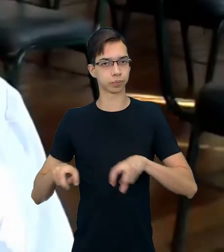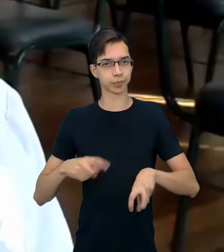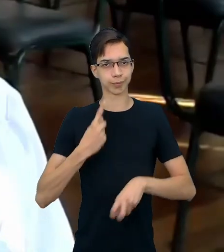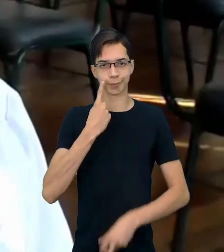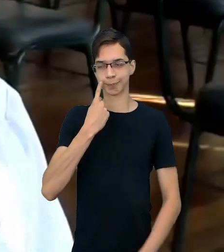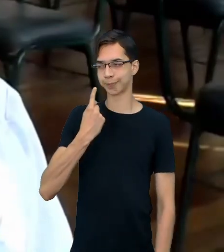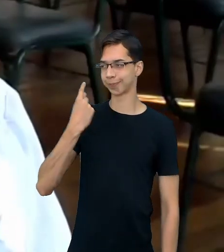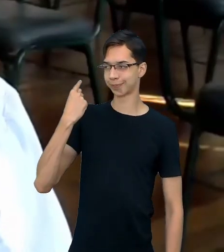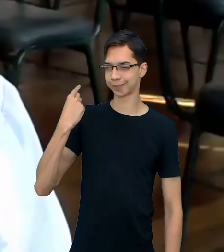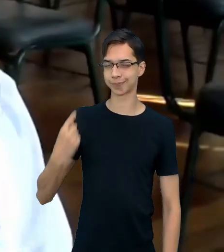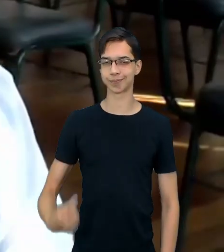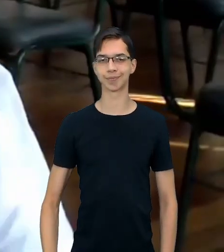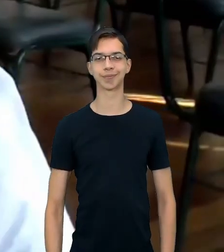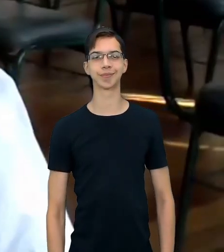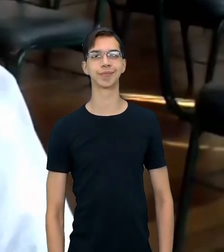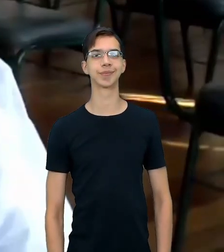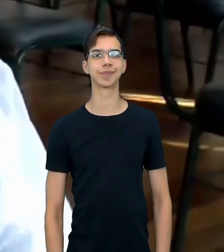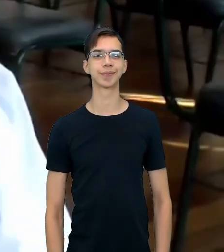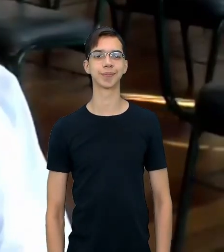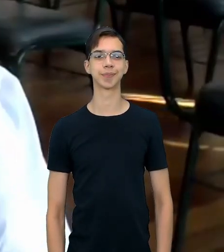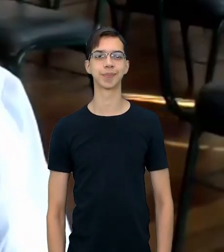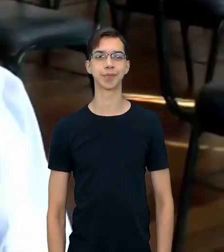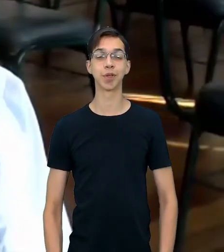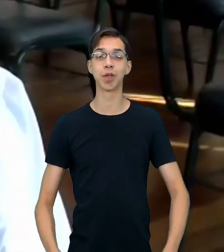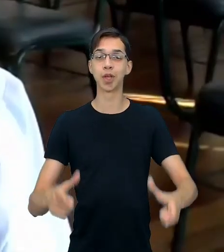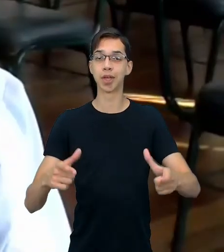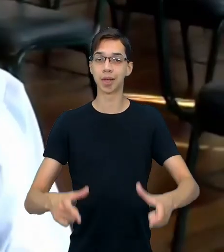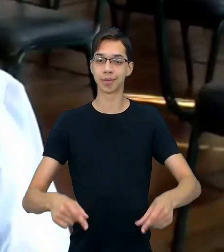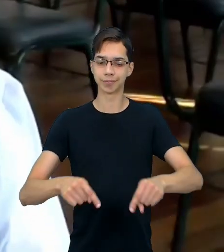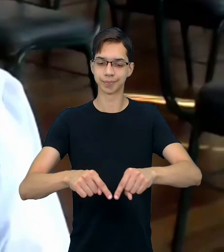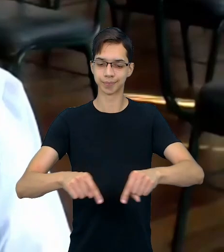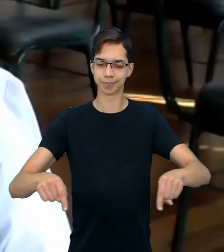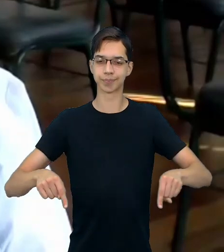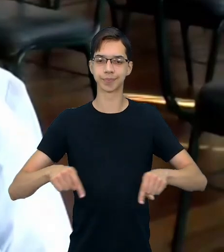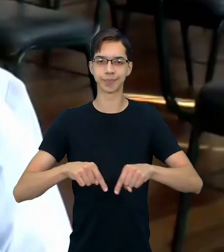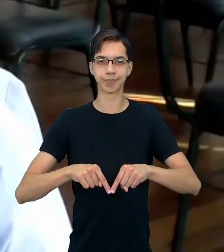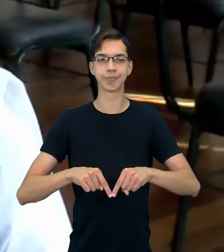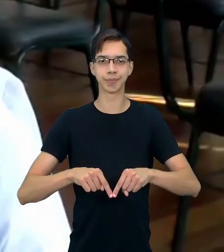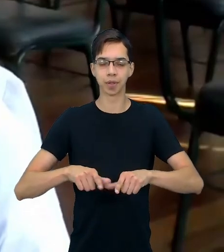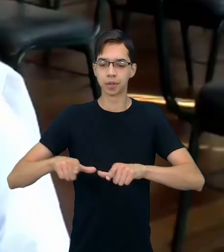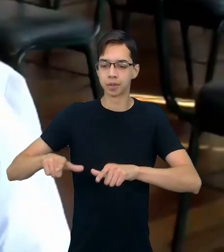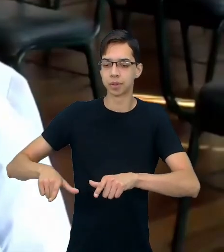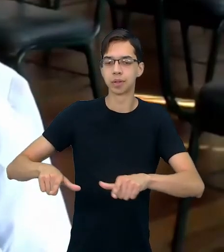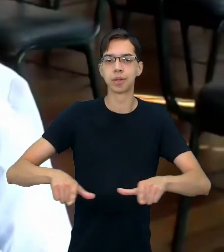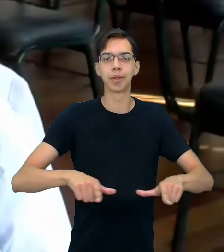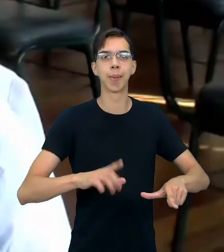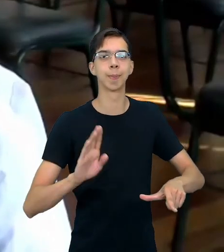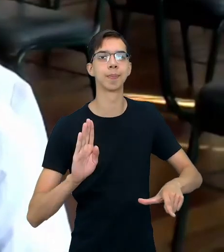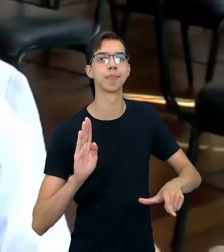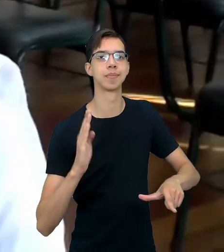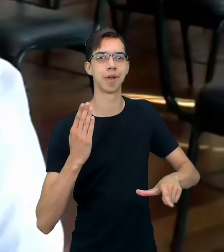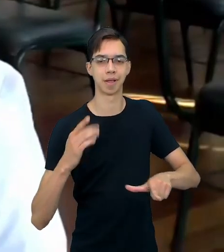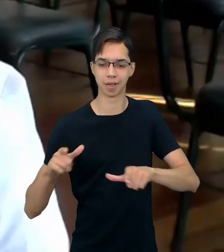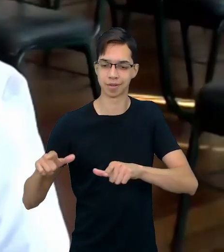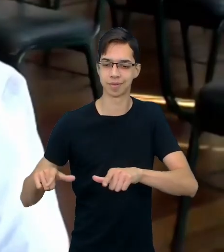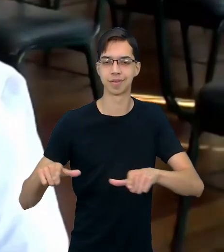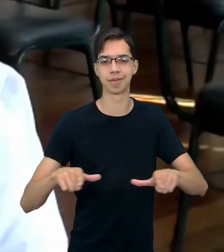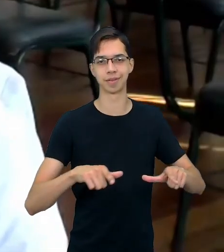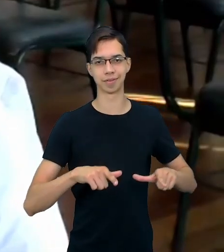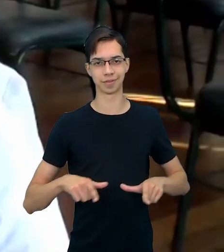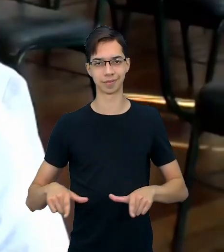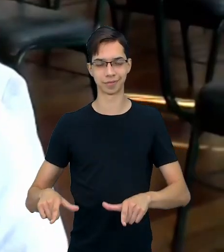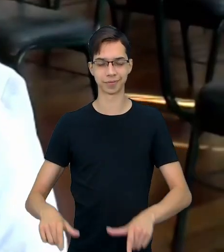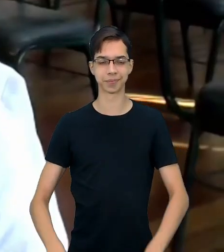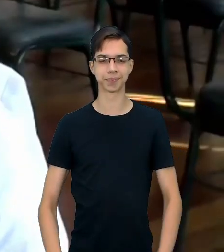é de madeira. Antes do início da nossa aula de trabalho pedagógico, a gente destaca aí as perspectivas